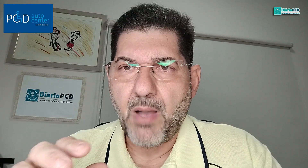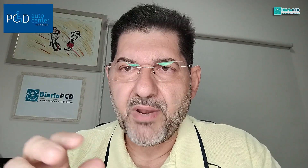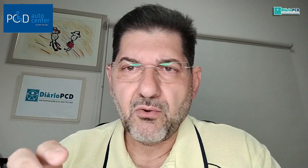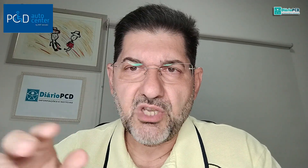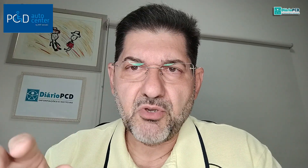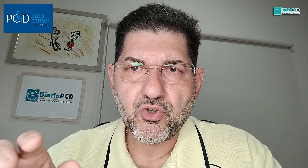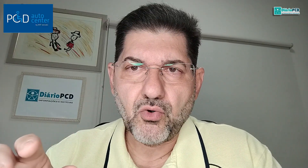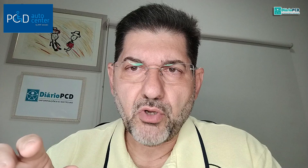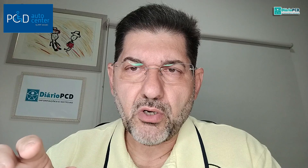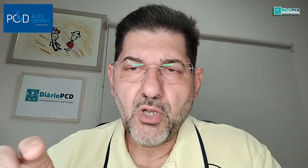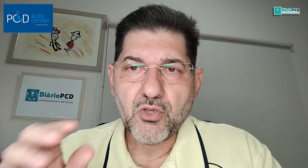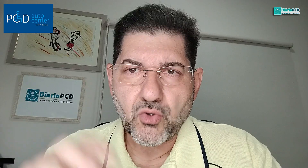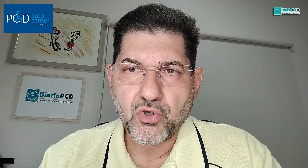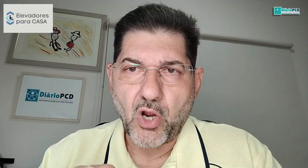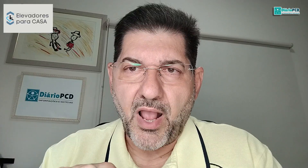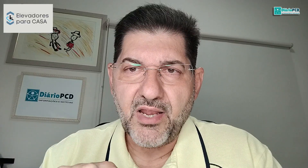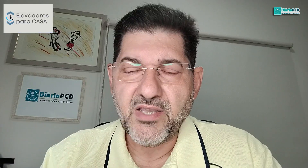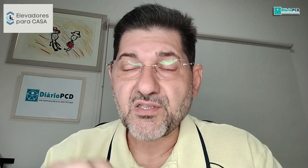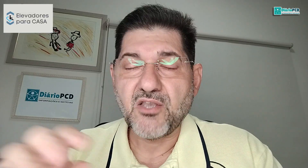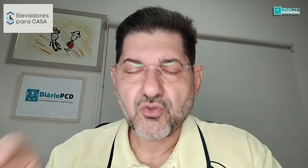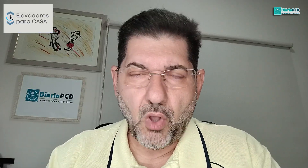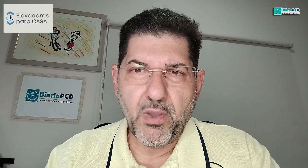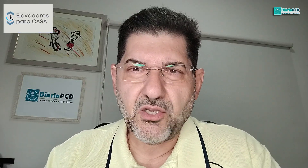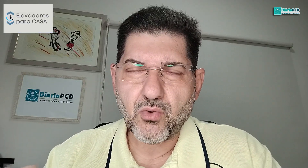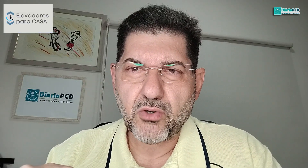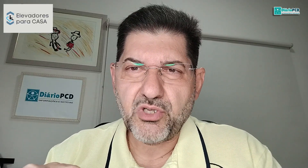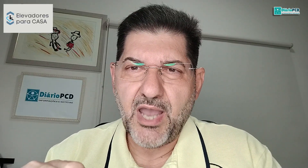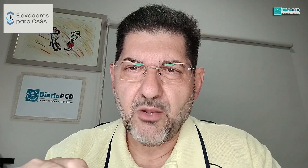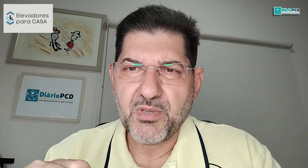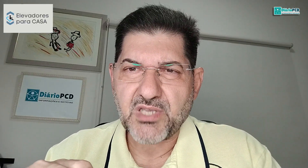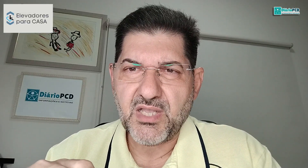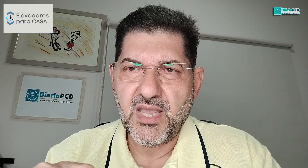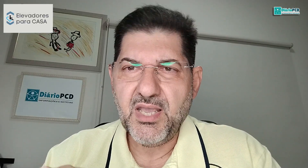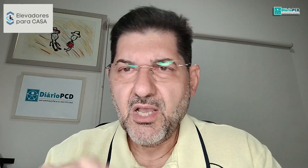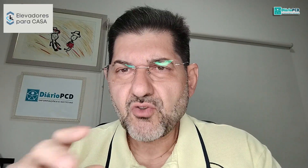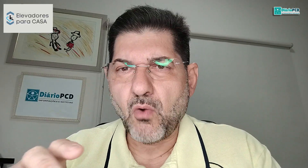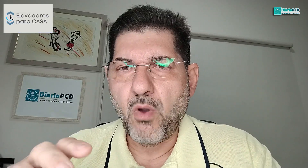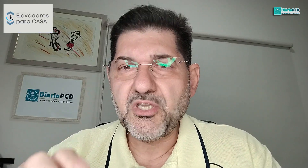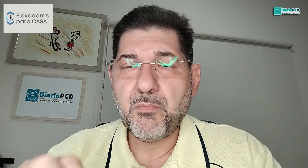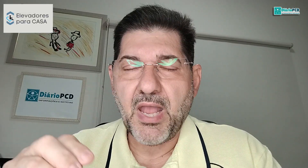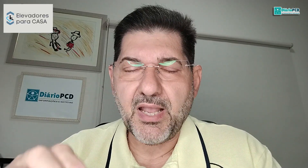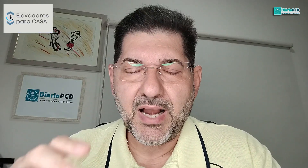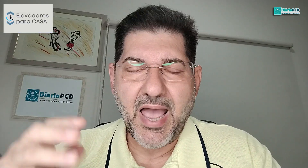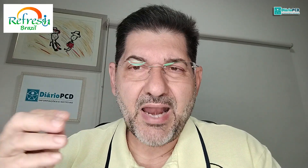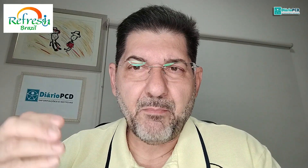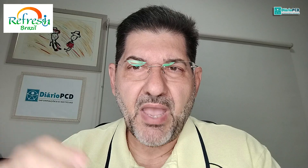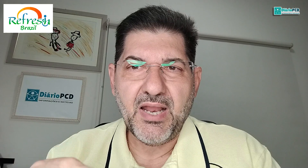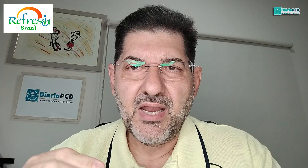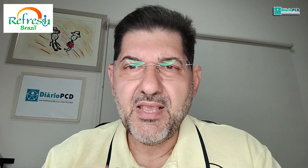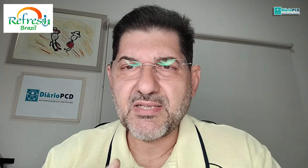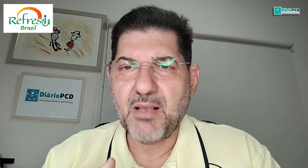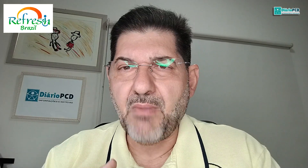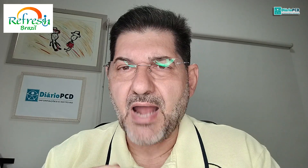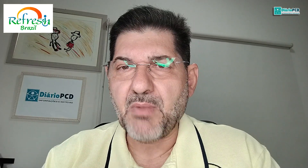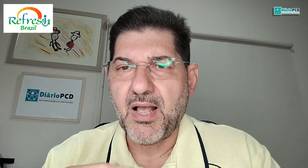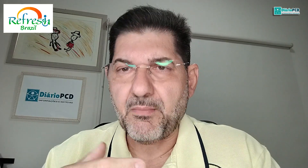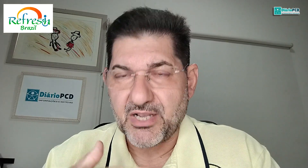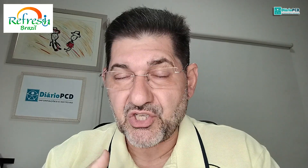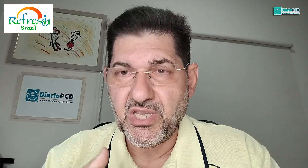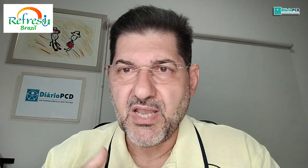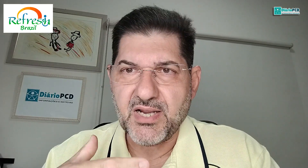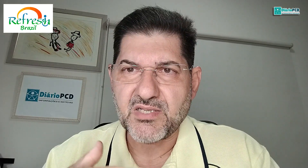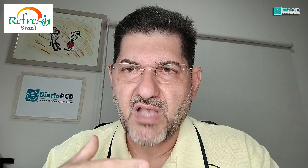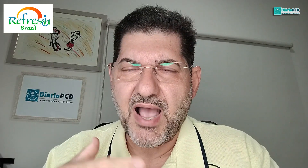Eu sou Abrão Dib Júnior, sou jornalista, estou editor do Diário PCD, sou um homem de pele clara, pele lisa,